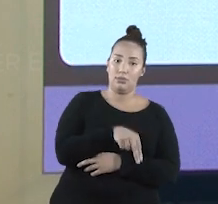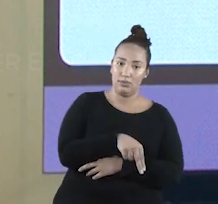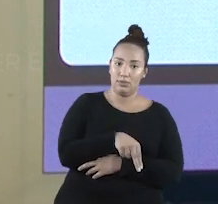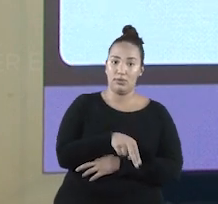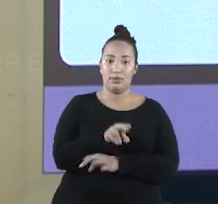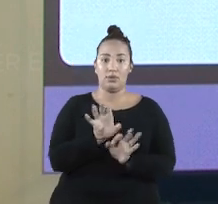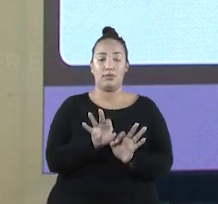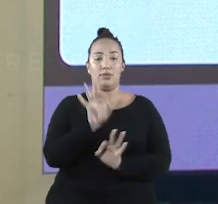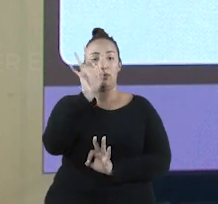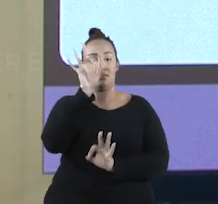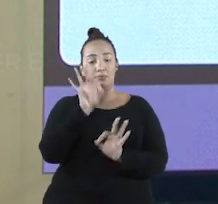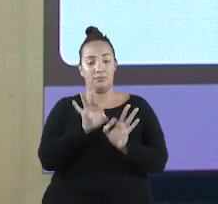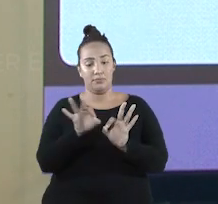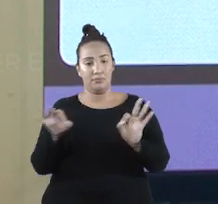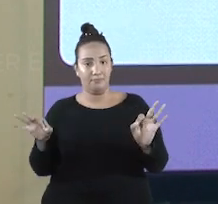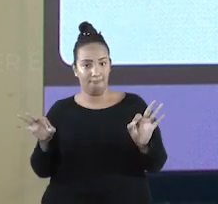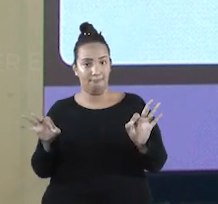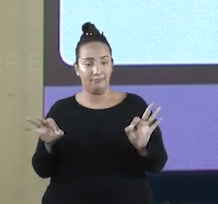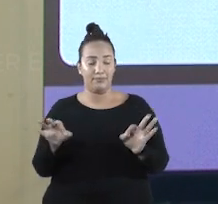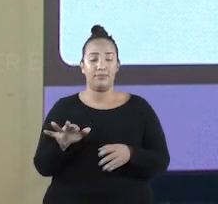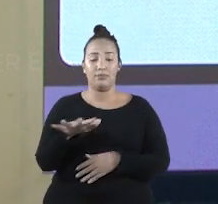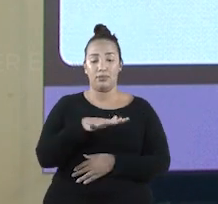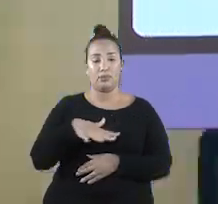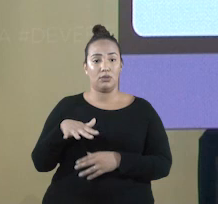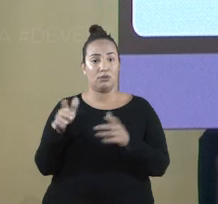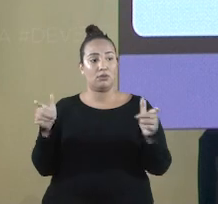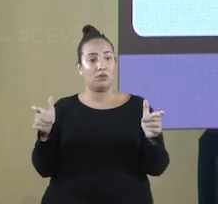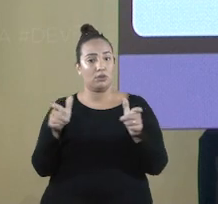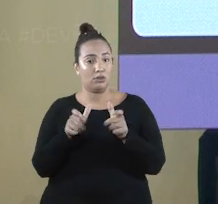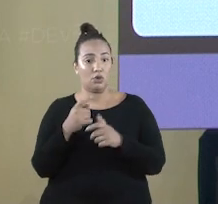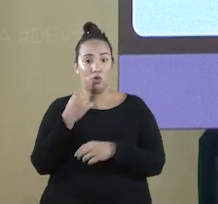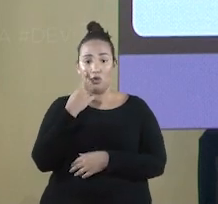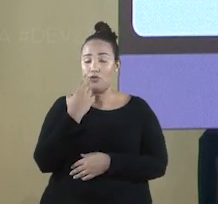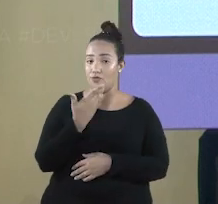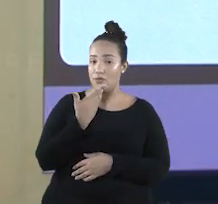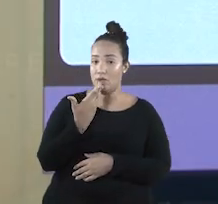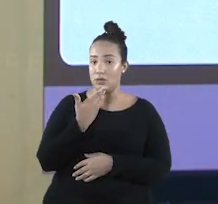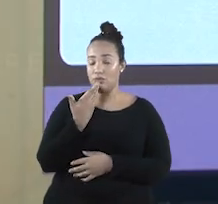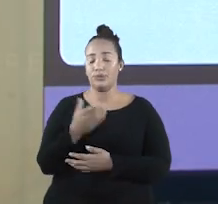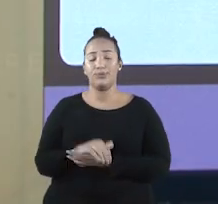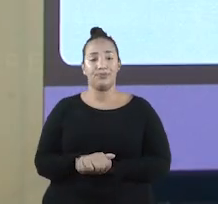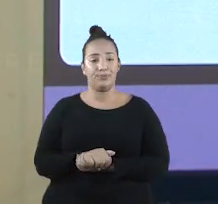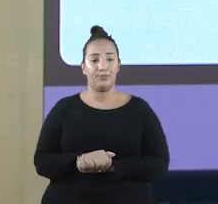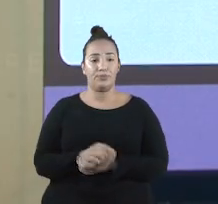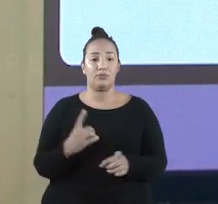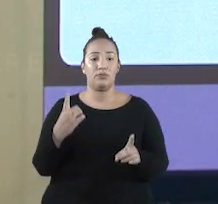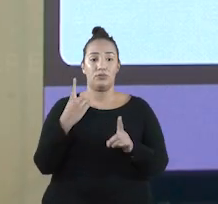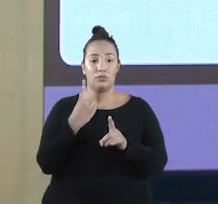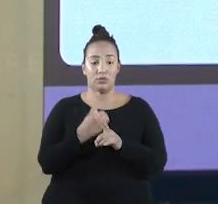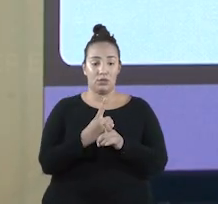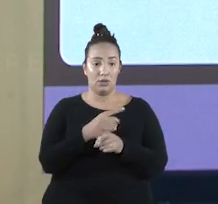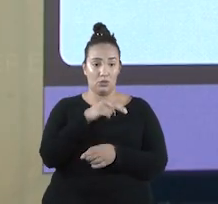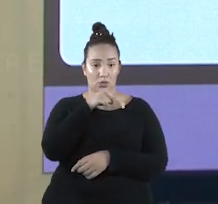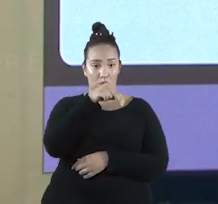são medidas dos lados dos terrenos menores. Observe como é fácil. Para encontrar o lado